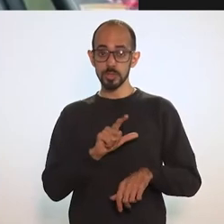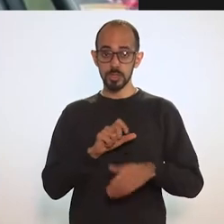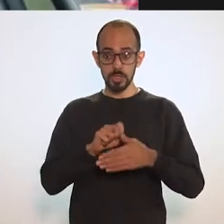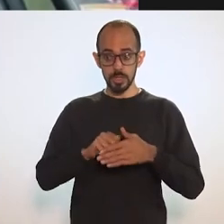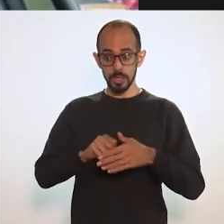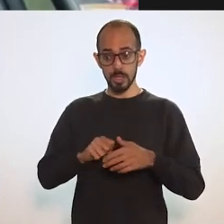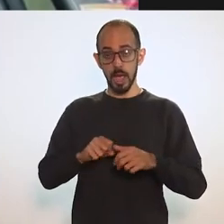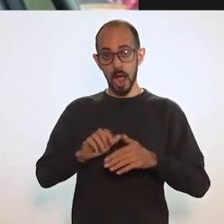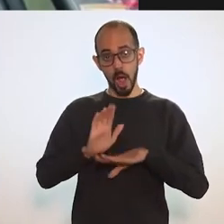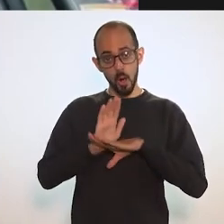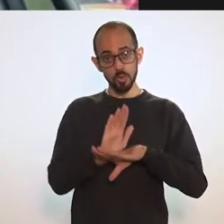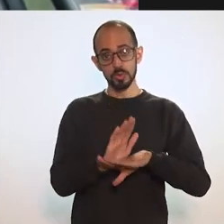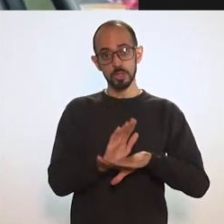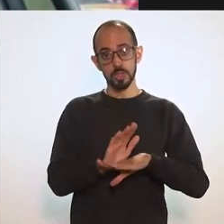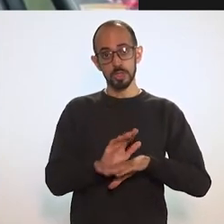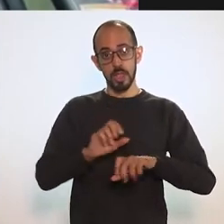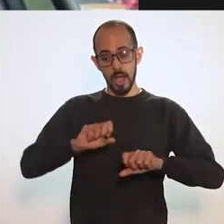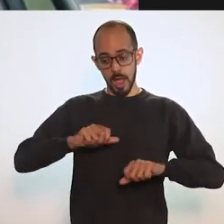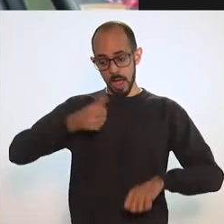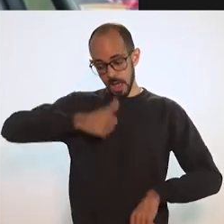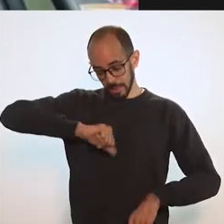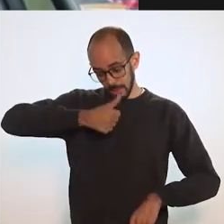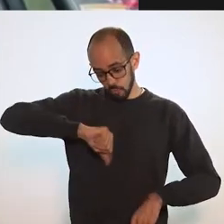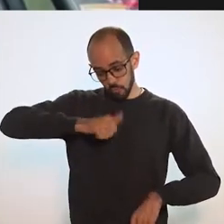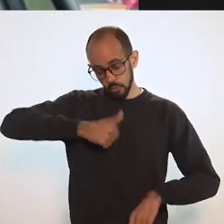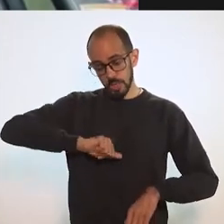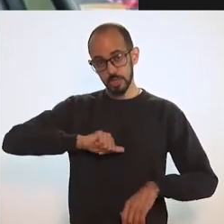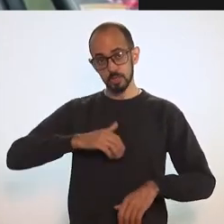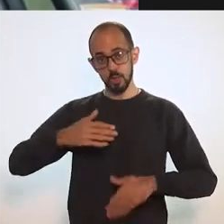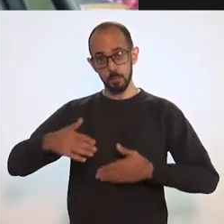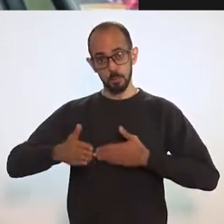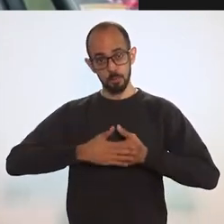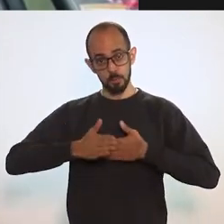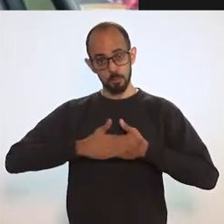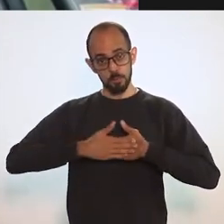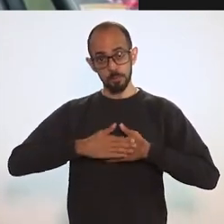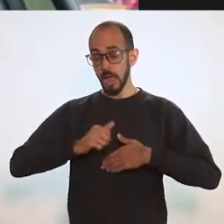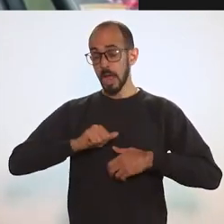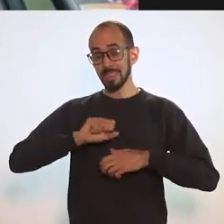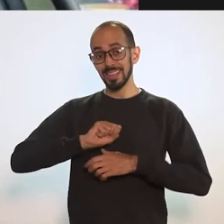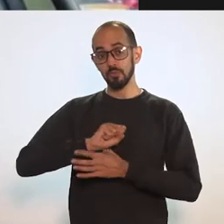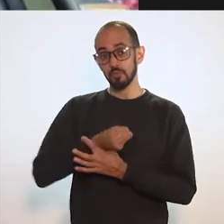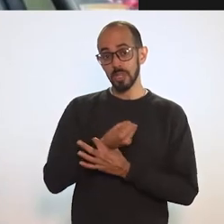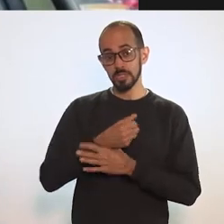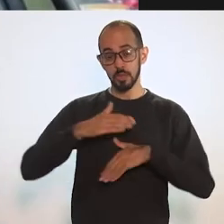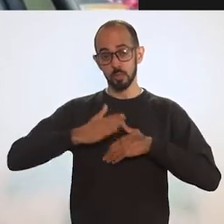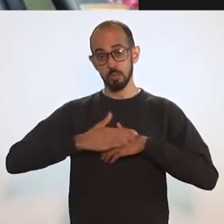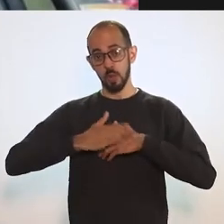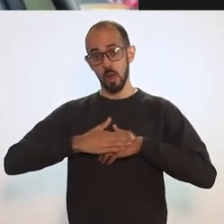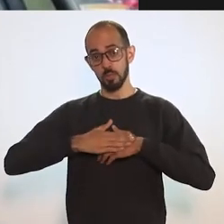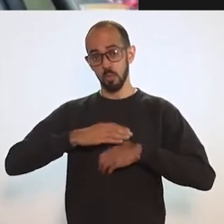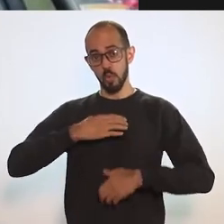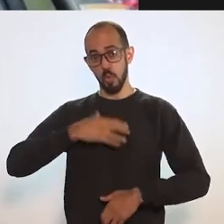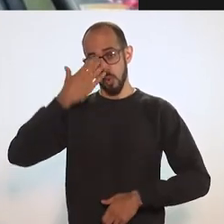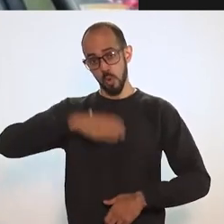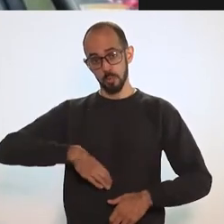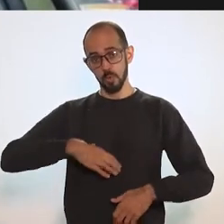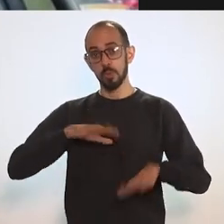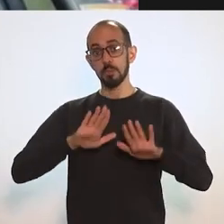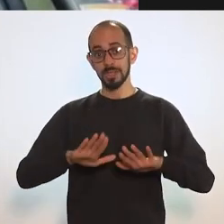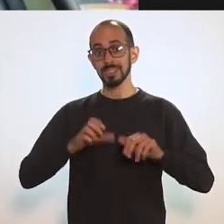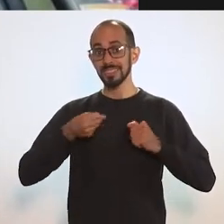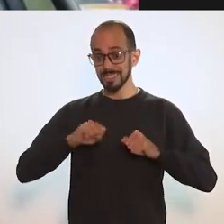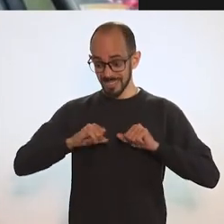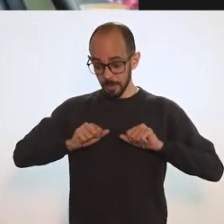barrar e ter imunidade após a vacinação para essas variantes já é uma boa notícia. O grande problema é que se a epidemia ela